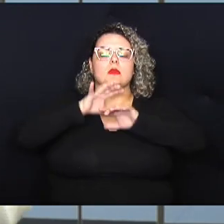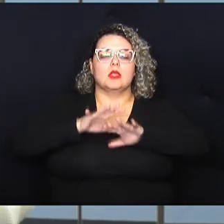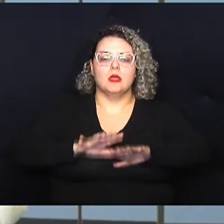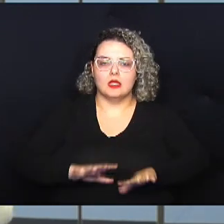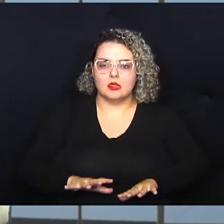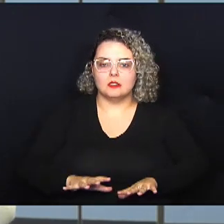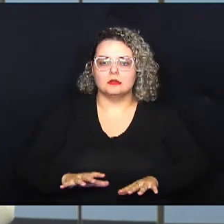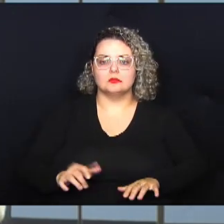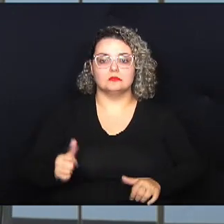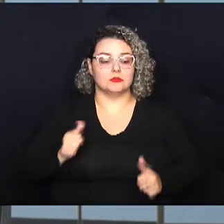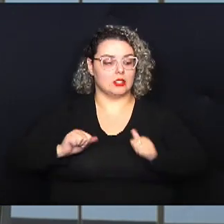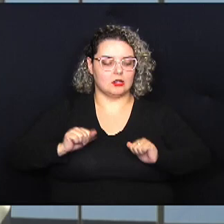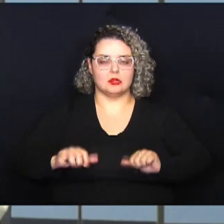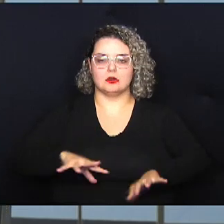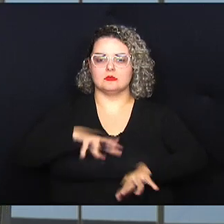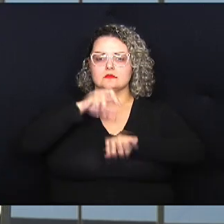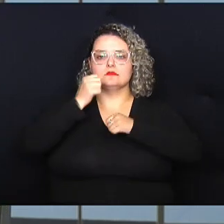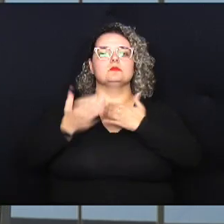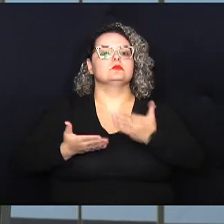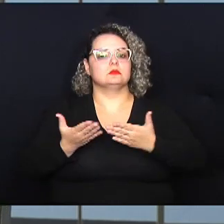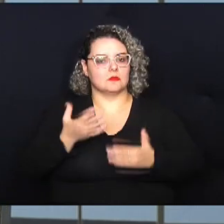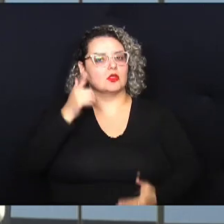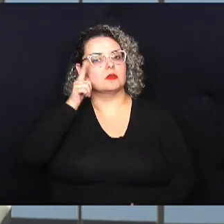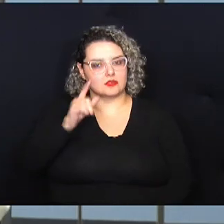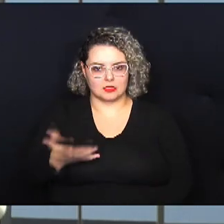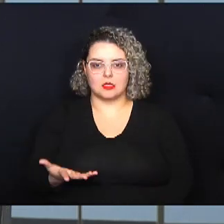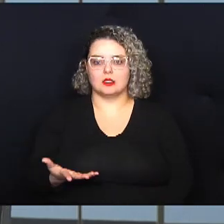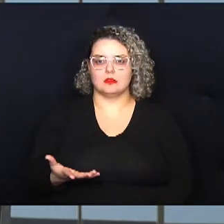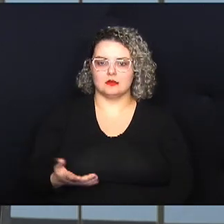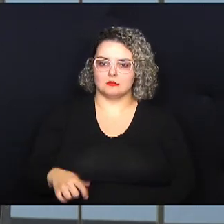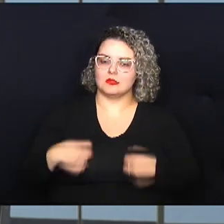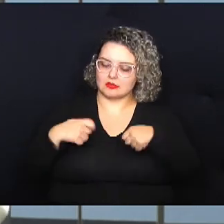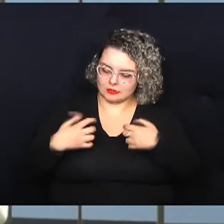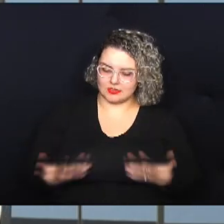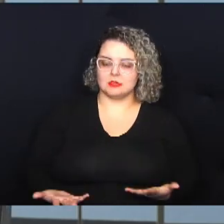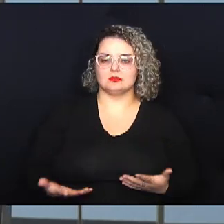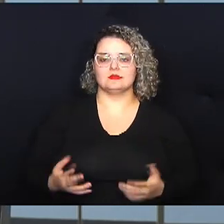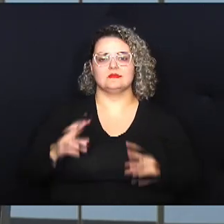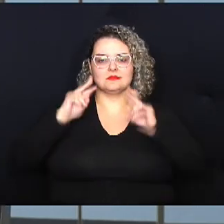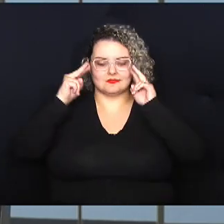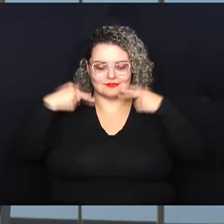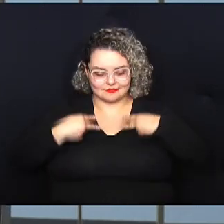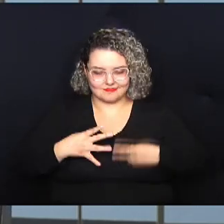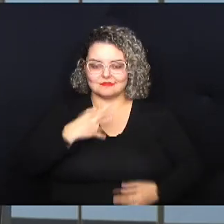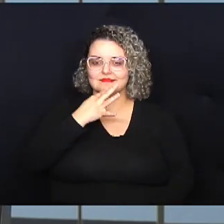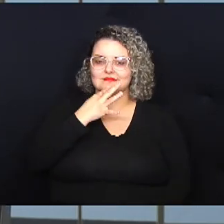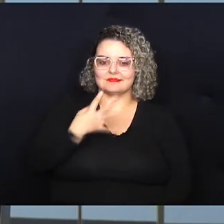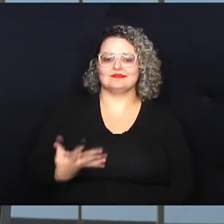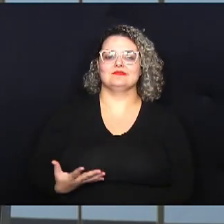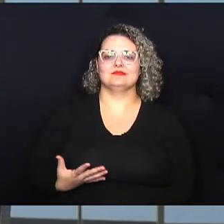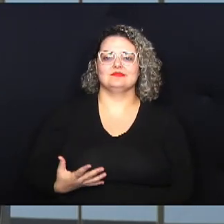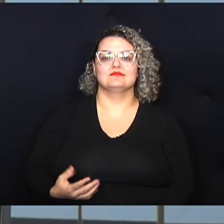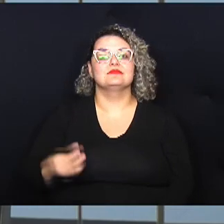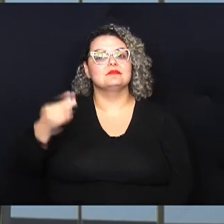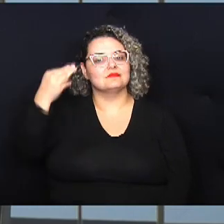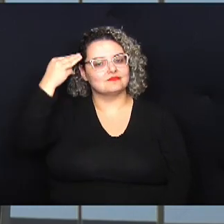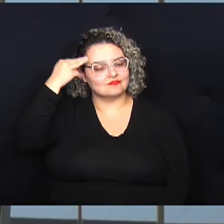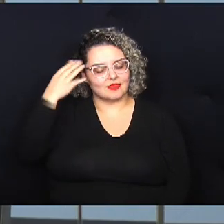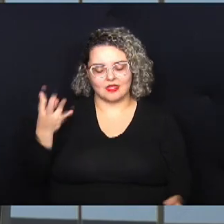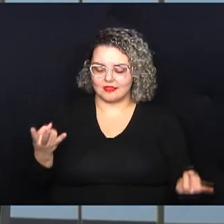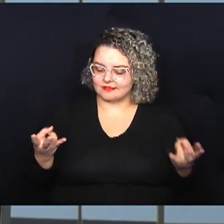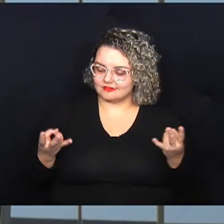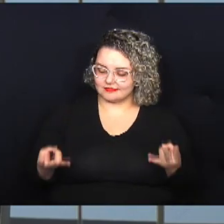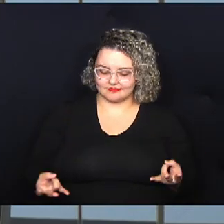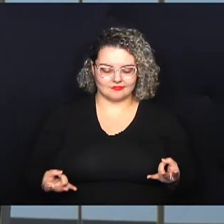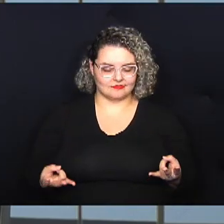crise de ansiedade você consegue lidar bem, entendeu? Mas você tem que se conhecer. ter esse autoconhecimento. E a meditação é fantástica para